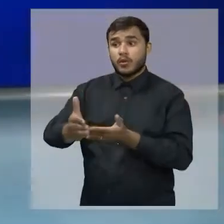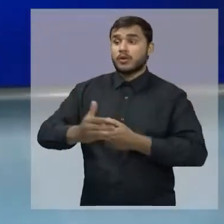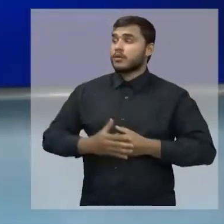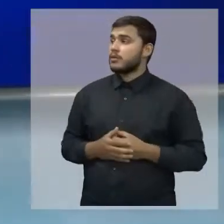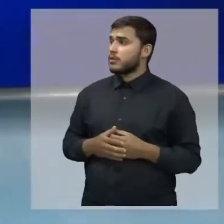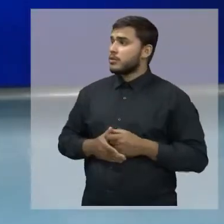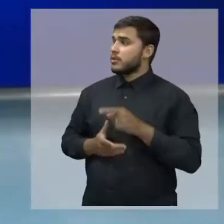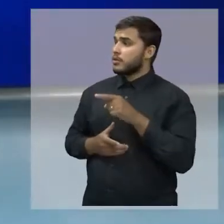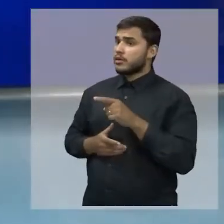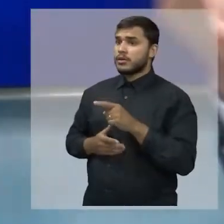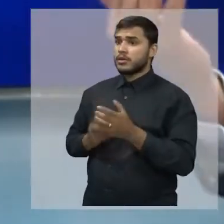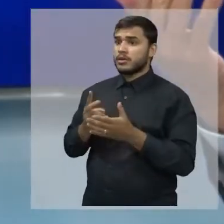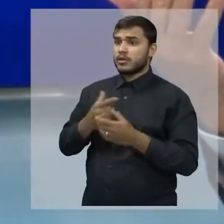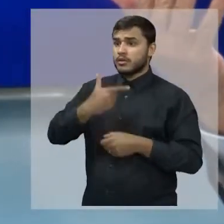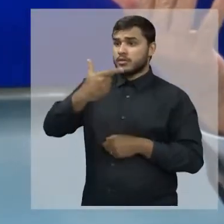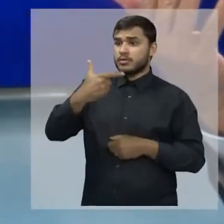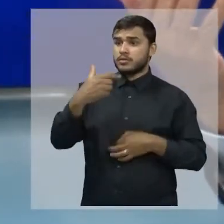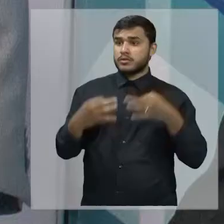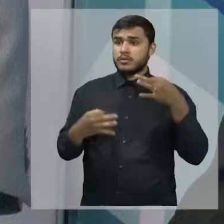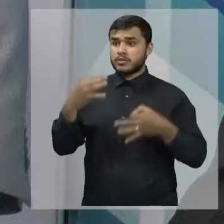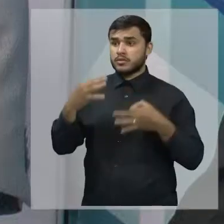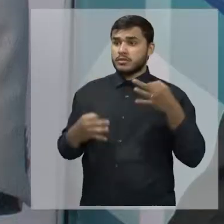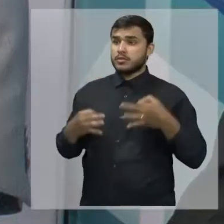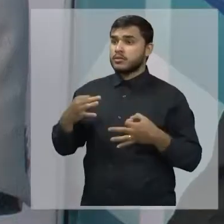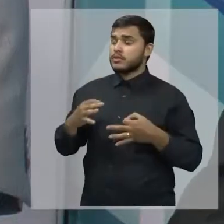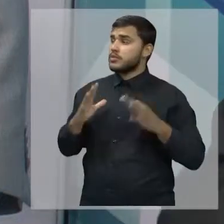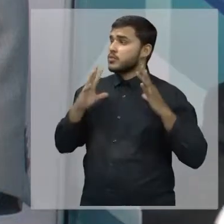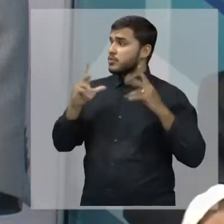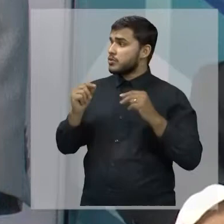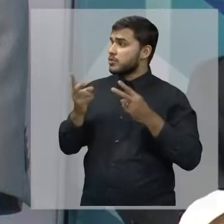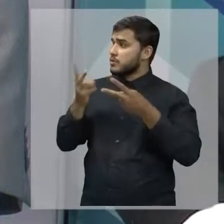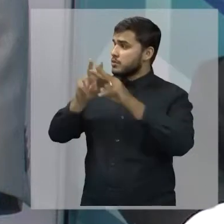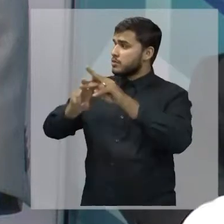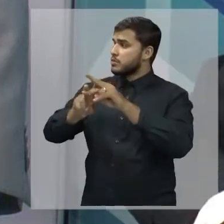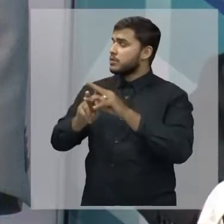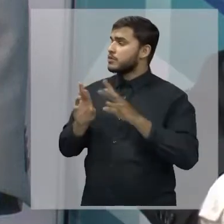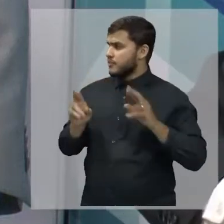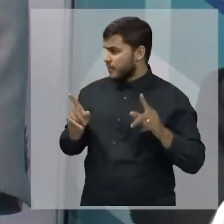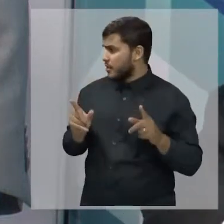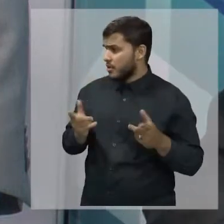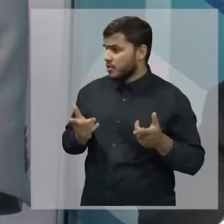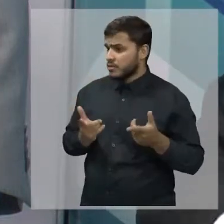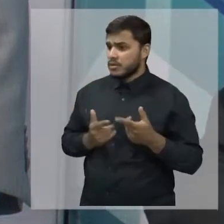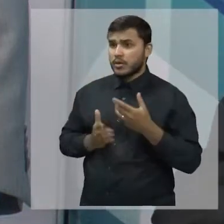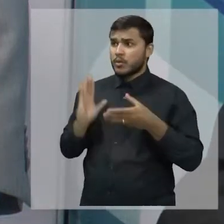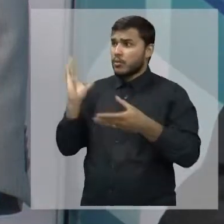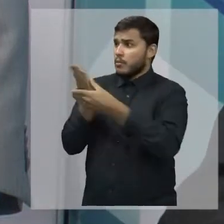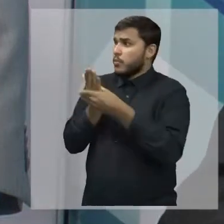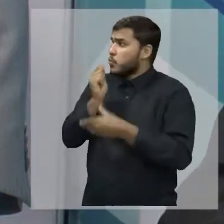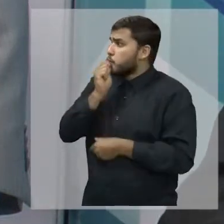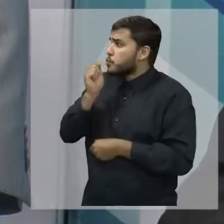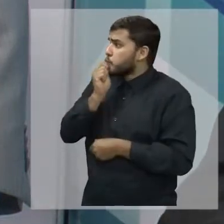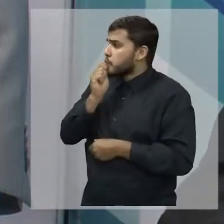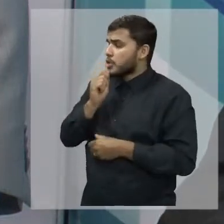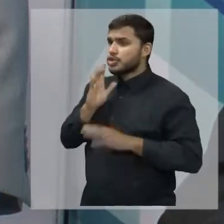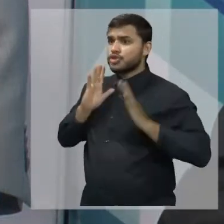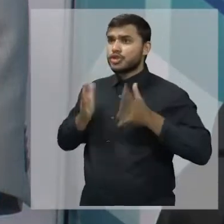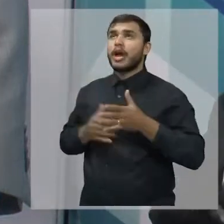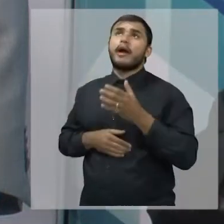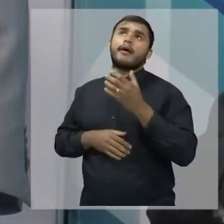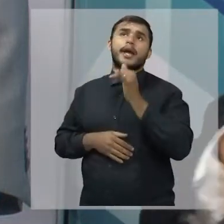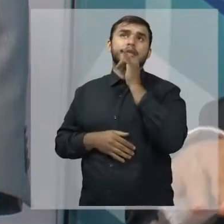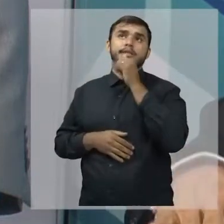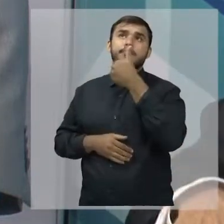a partir de segunda instância. Essas duas coisas, estou errado? Elas não se combinam. Mas quando você vai... Quando você vai